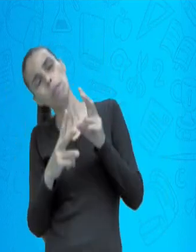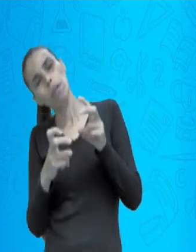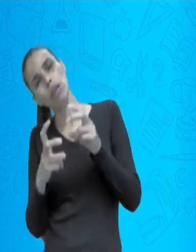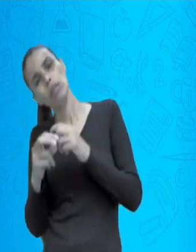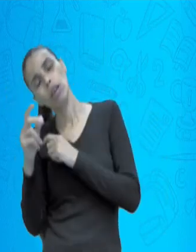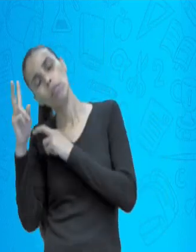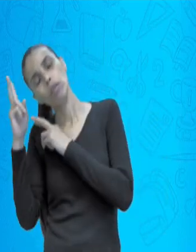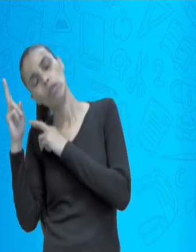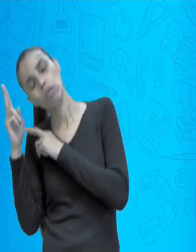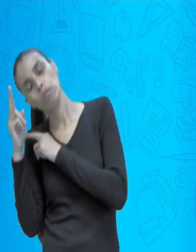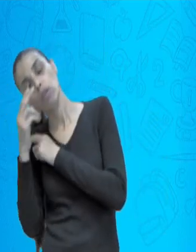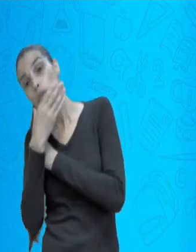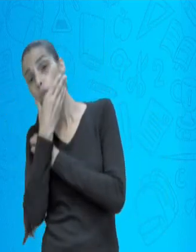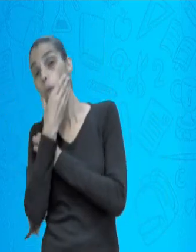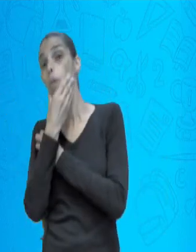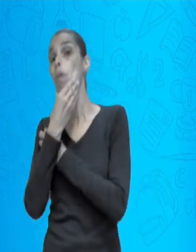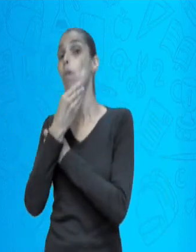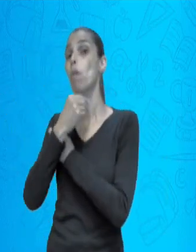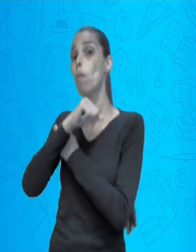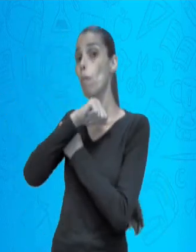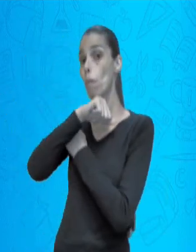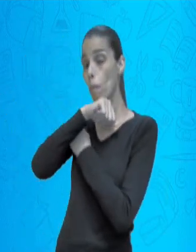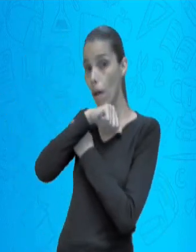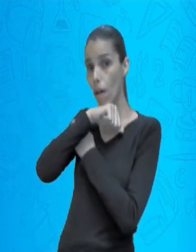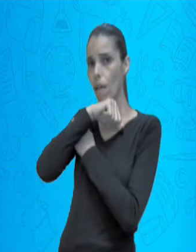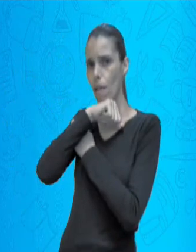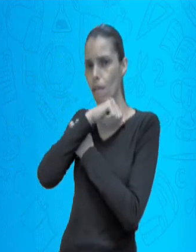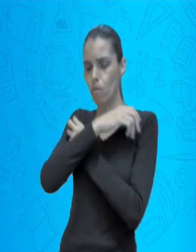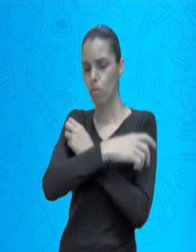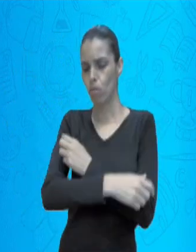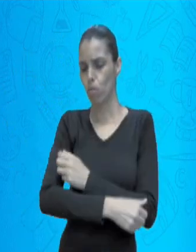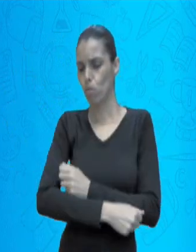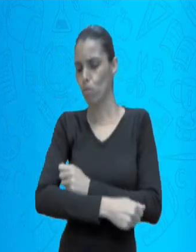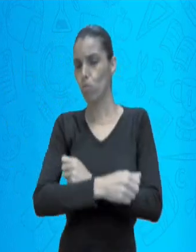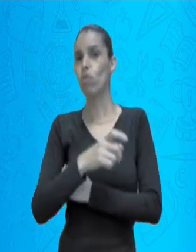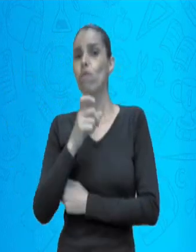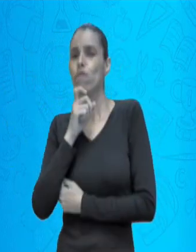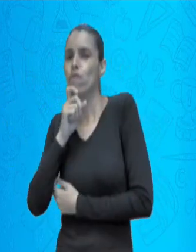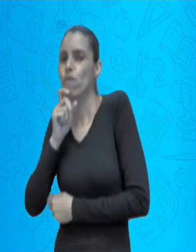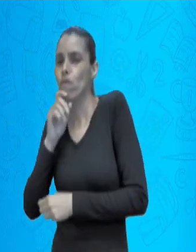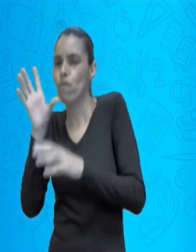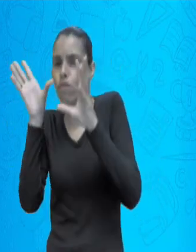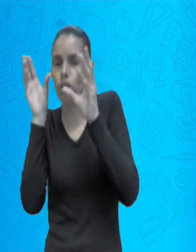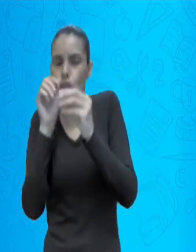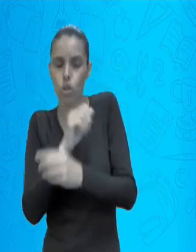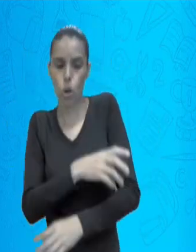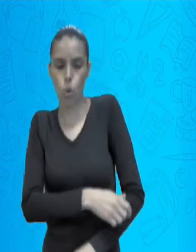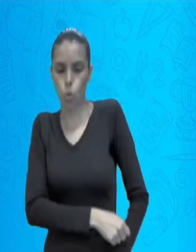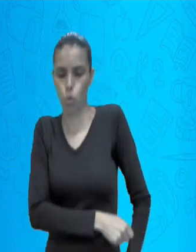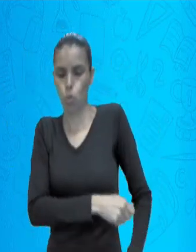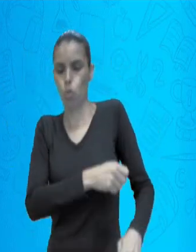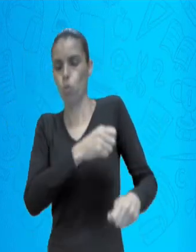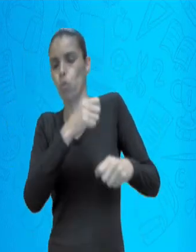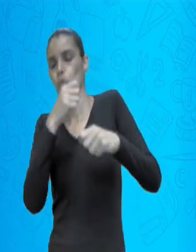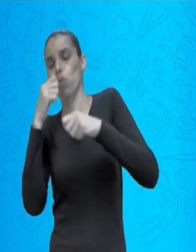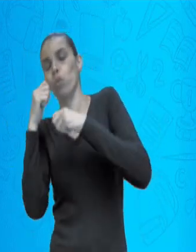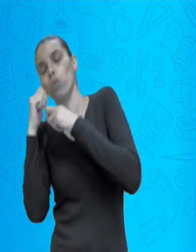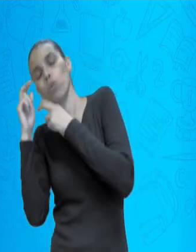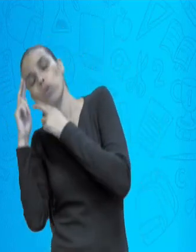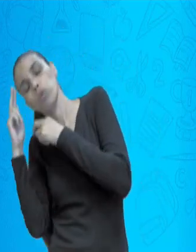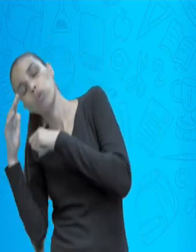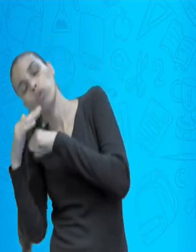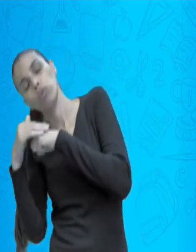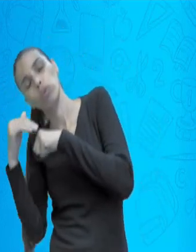e cobrindo para que ele não sentisse frio. Ele, além de escritor, ele